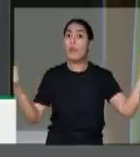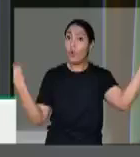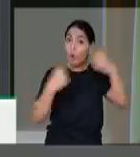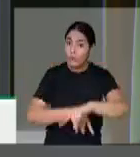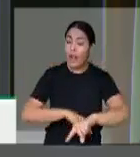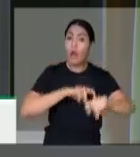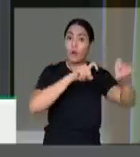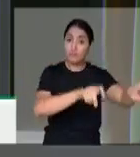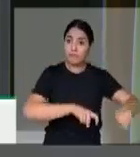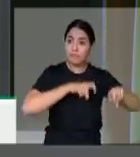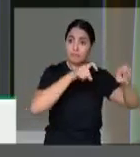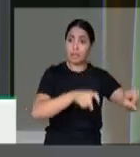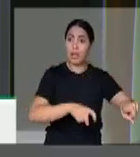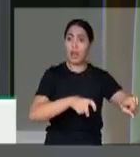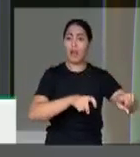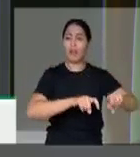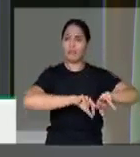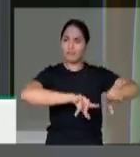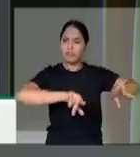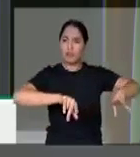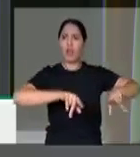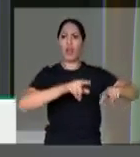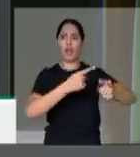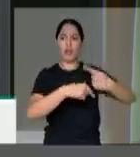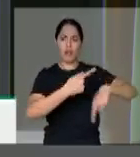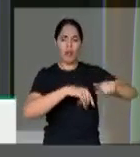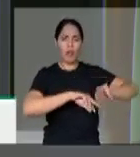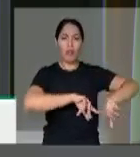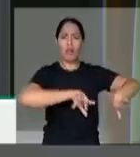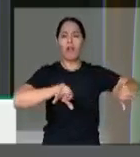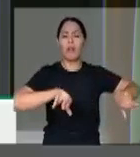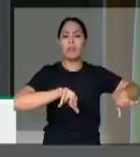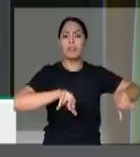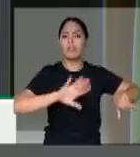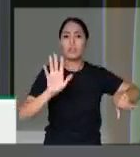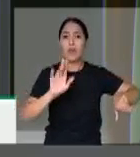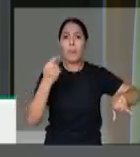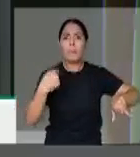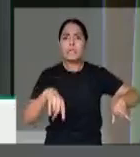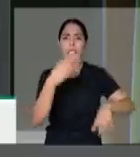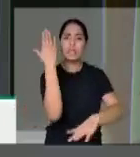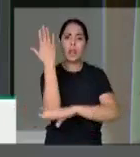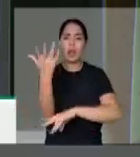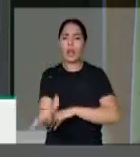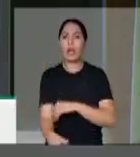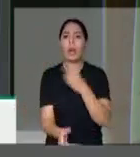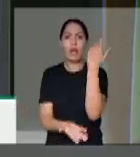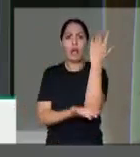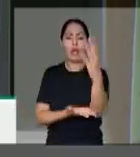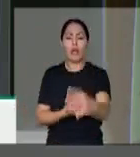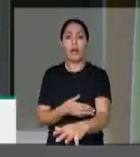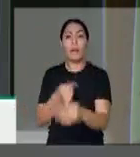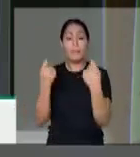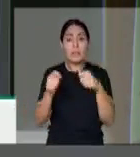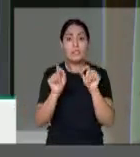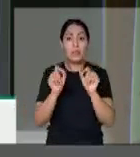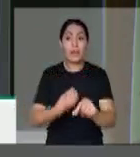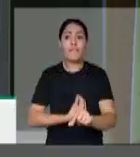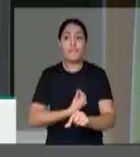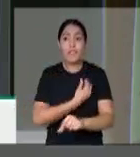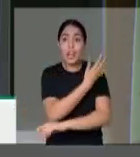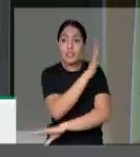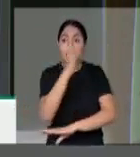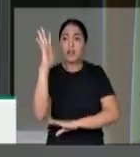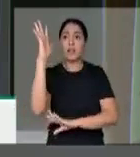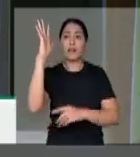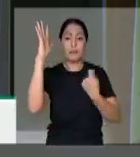brasileira não depende do desmatamento, mas da sobrevivência. Mas a sobrevivência da agropecuária depende